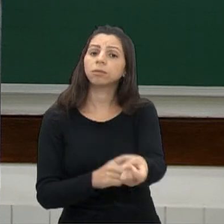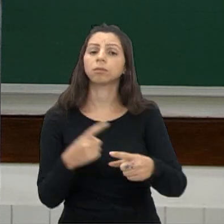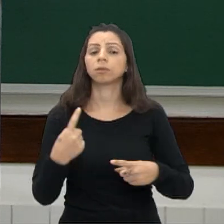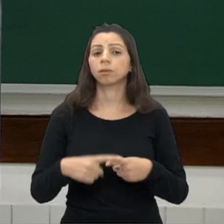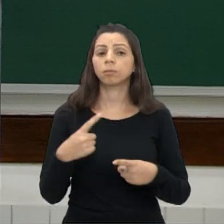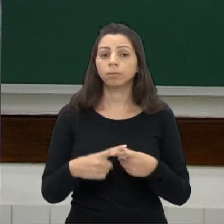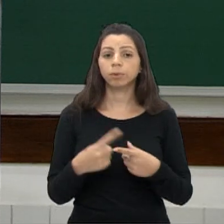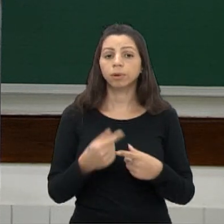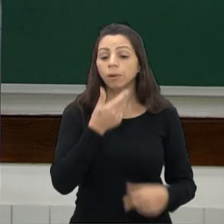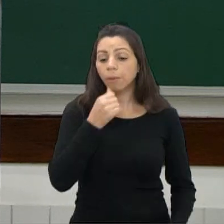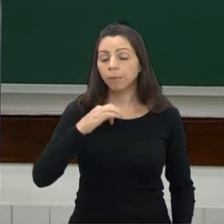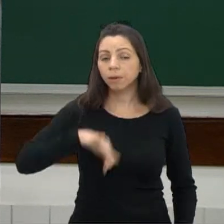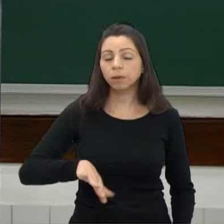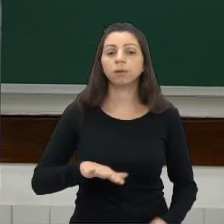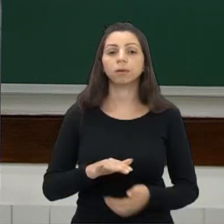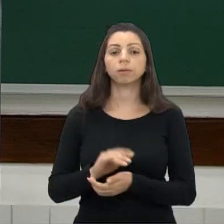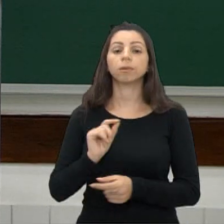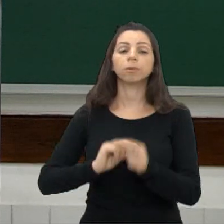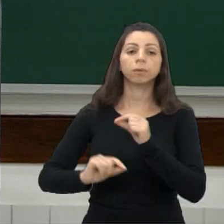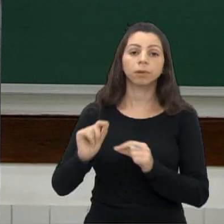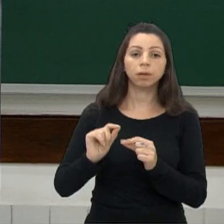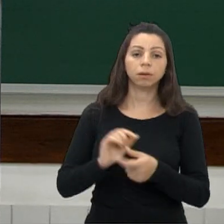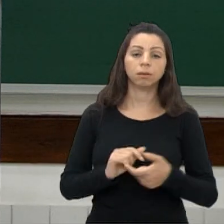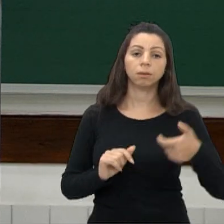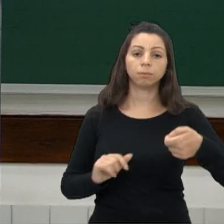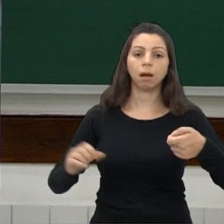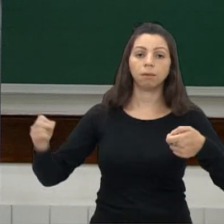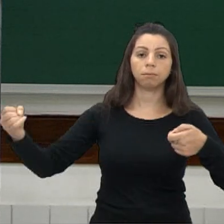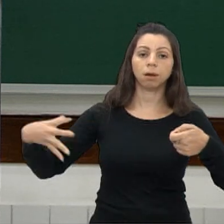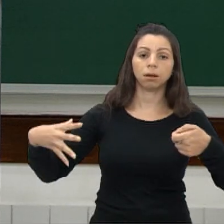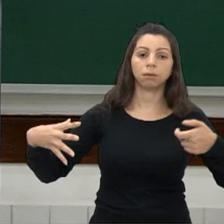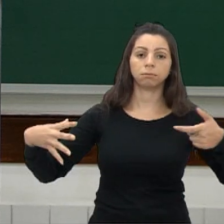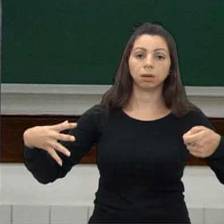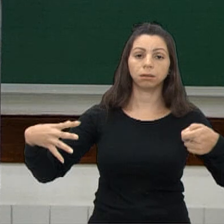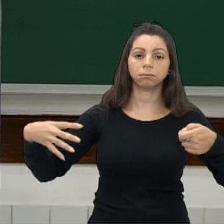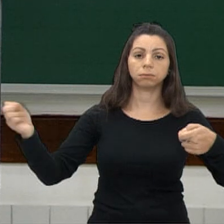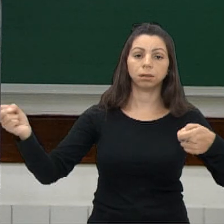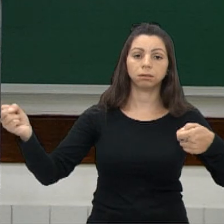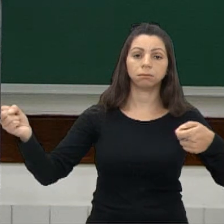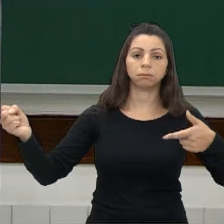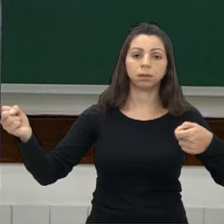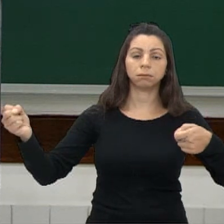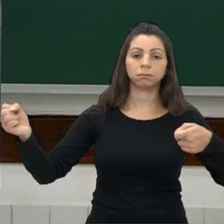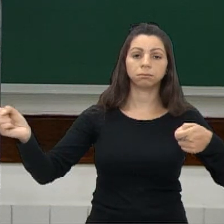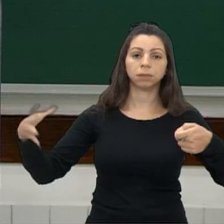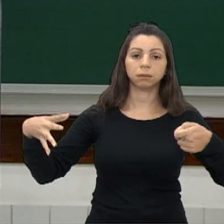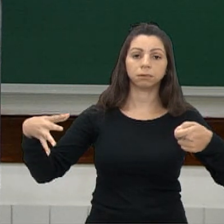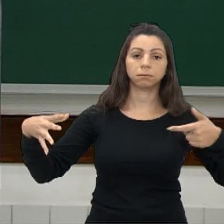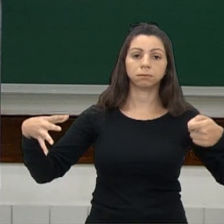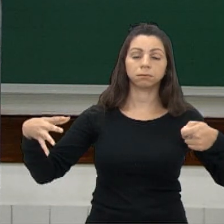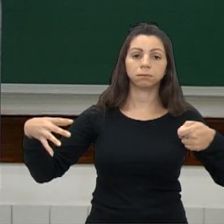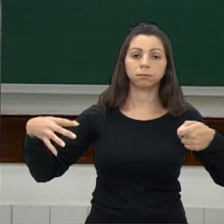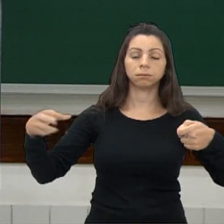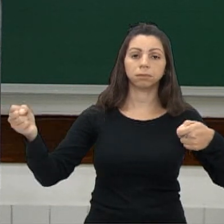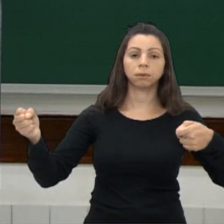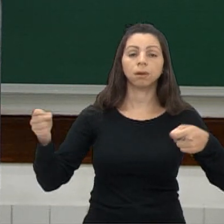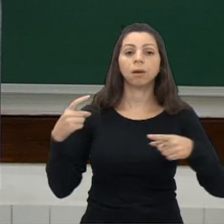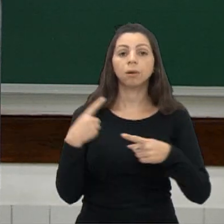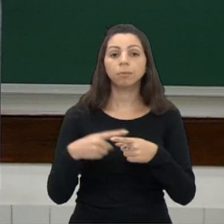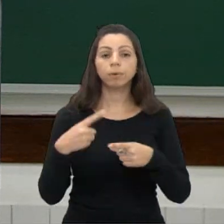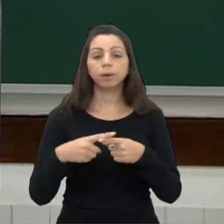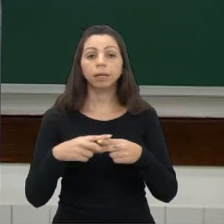nosso menino sem imaginação ligou e desligou a TV na esperança de os canais estarem ali, de os